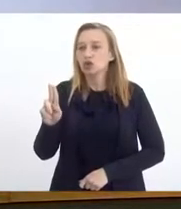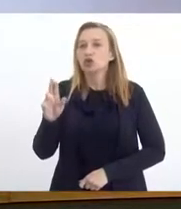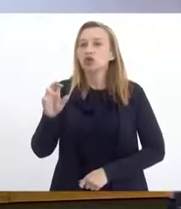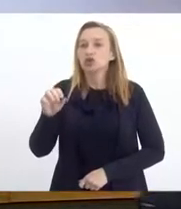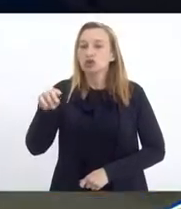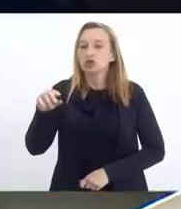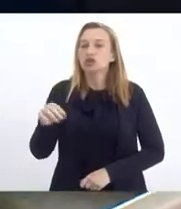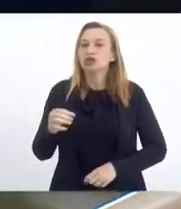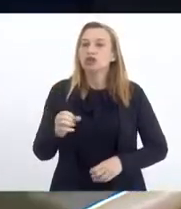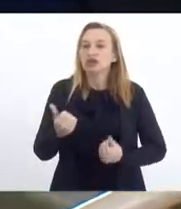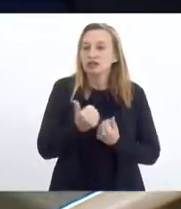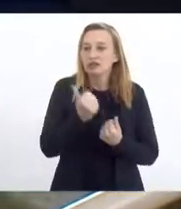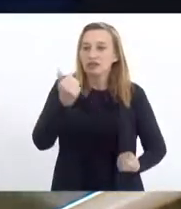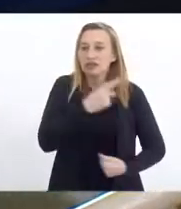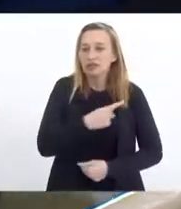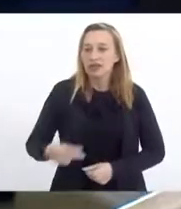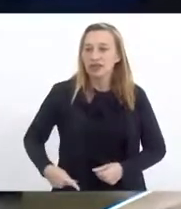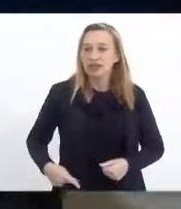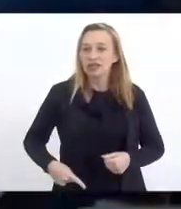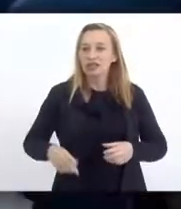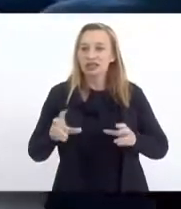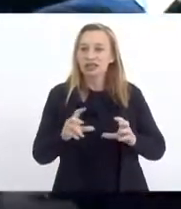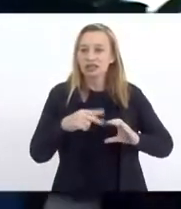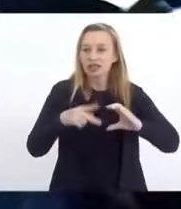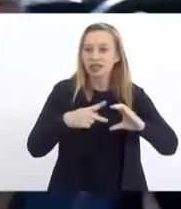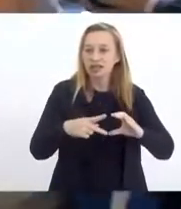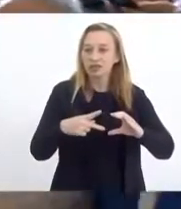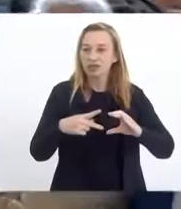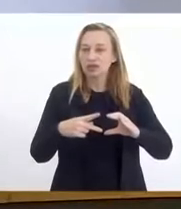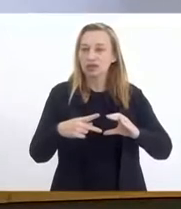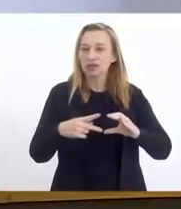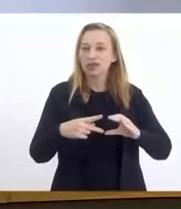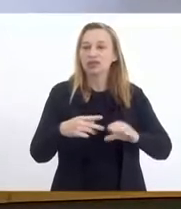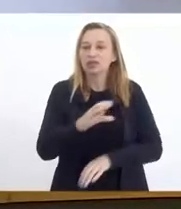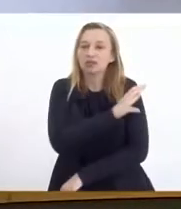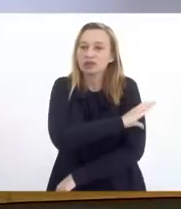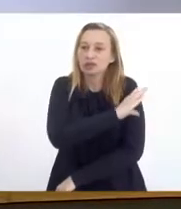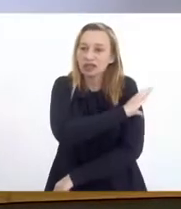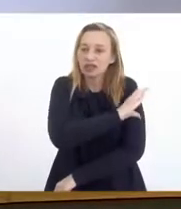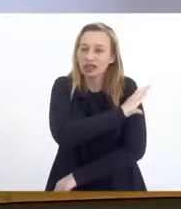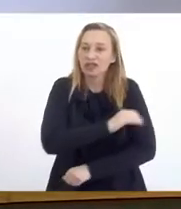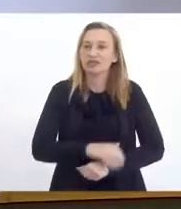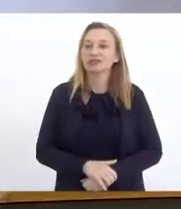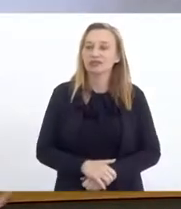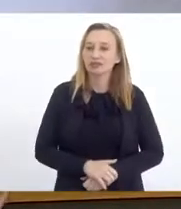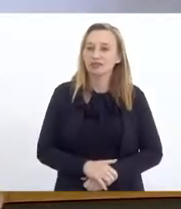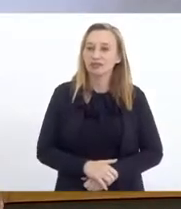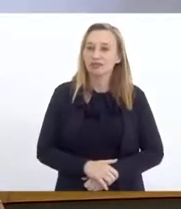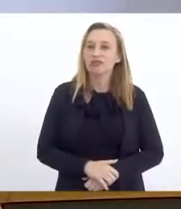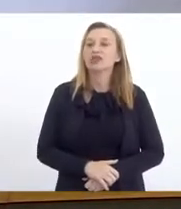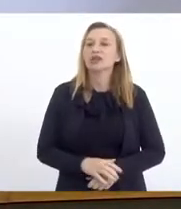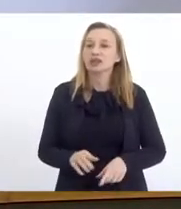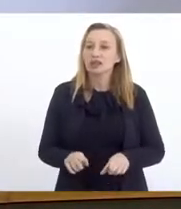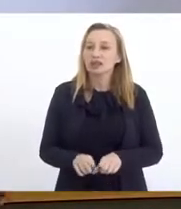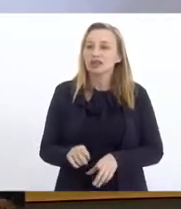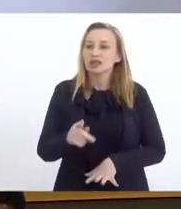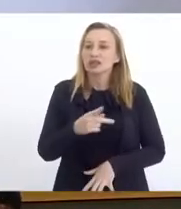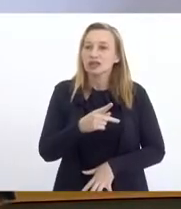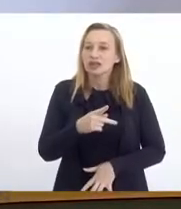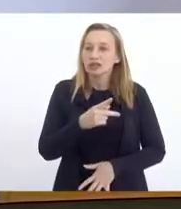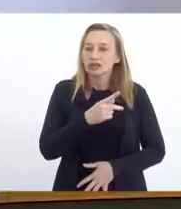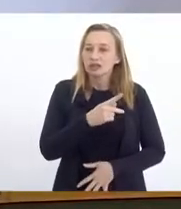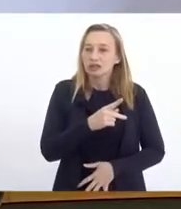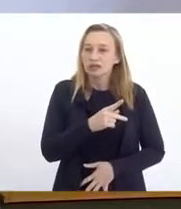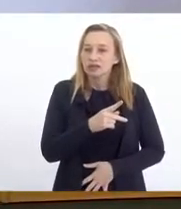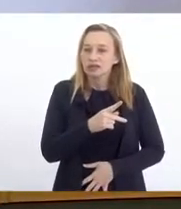vice-presidente da Câmara de Dirigentes Logistas de Campos do Goytacazes, CDL representando José Francisco de Souza, presidente da Câmara de